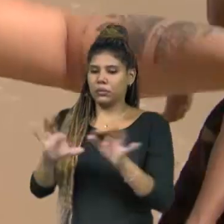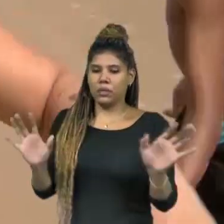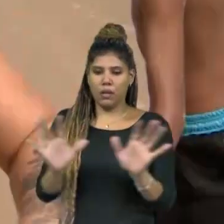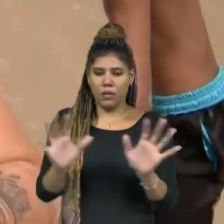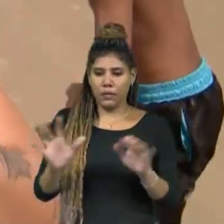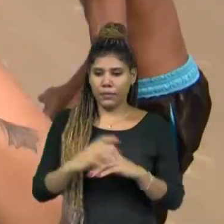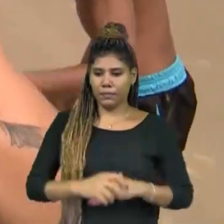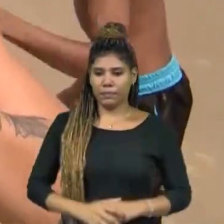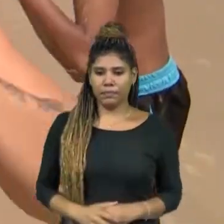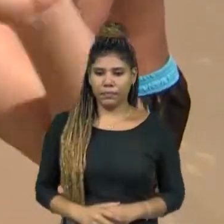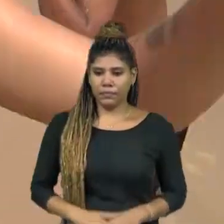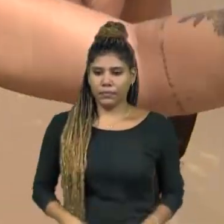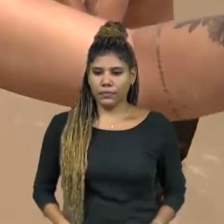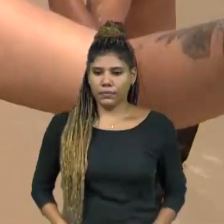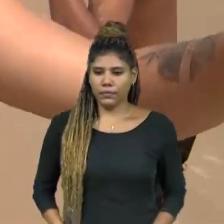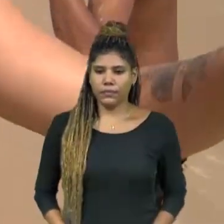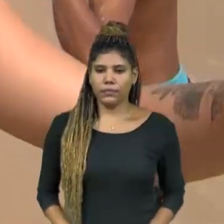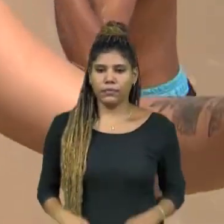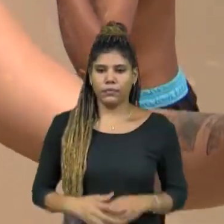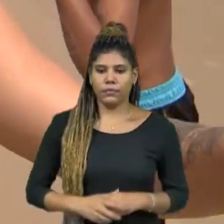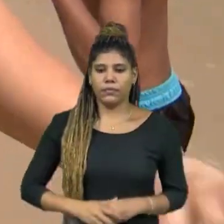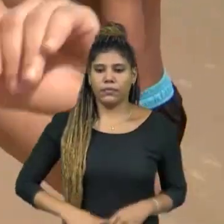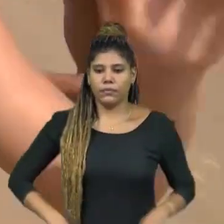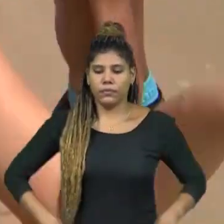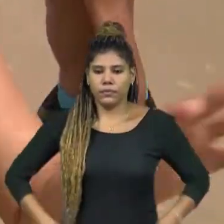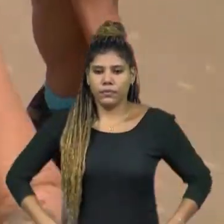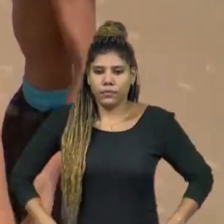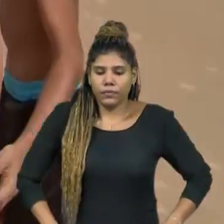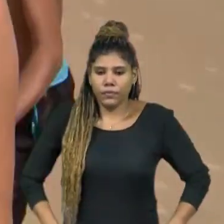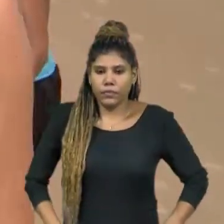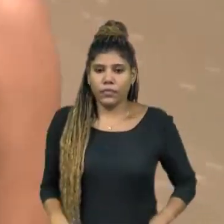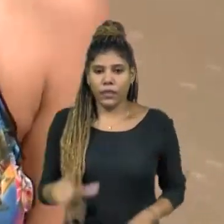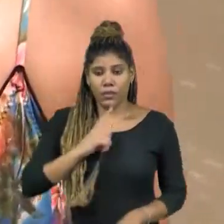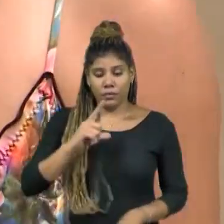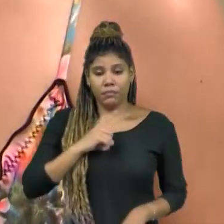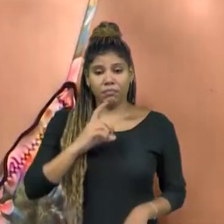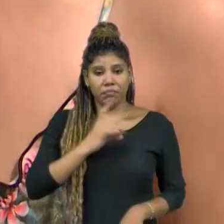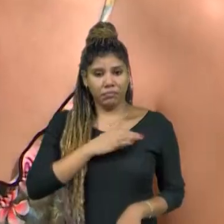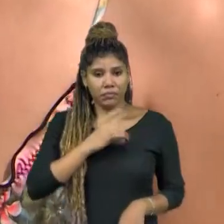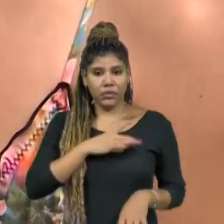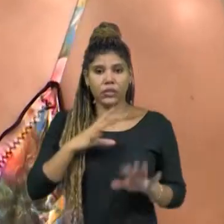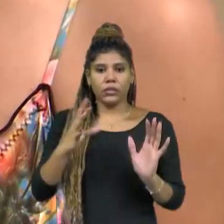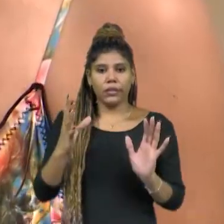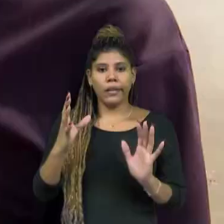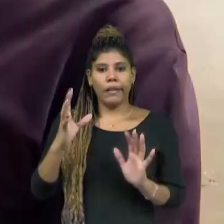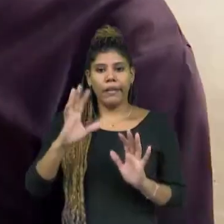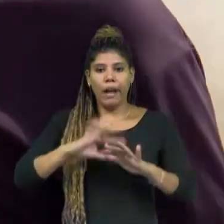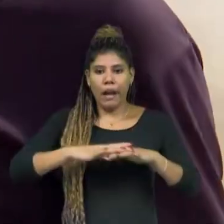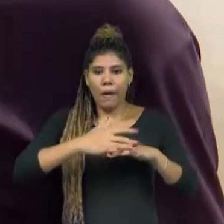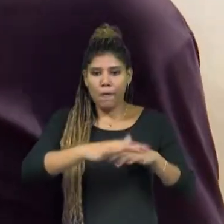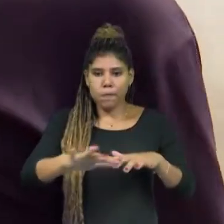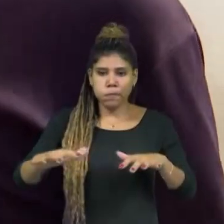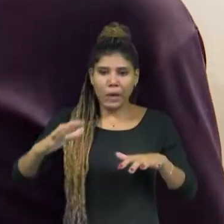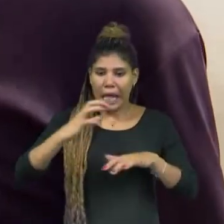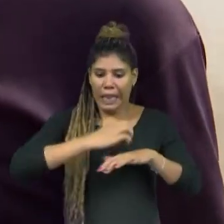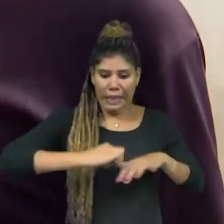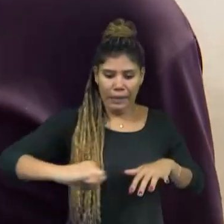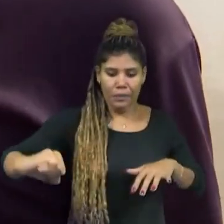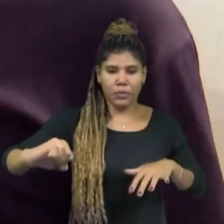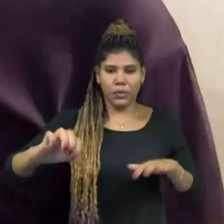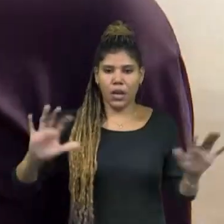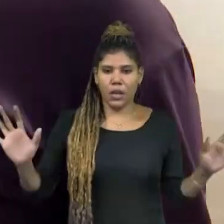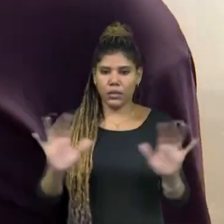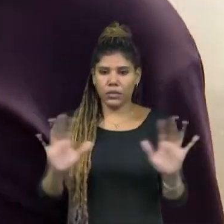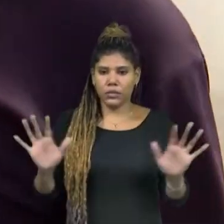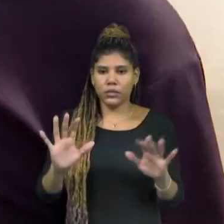mesmo levo assim pro fundo, porque eu tenho medo de vir forte e arrastar a criança ou cair. Então eu fico só aqui. Então a gente aproveita o